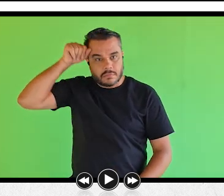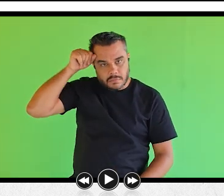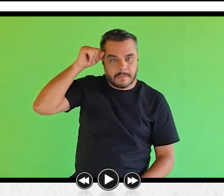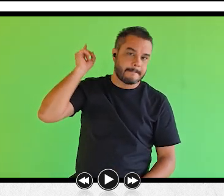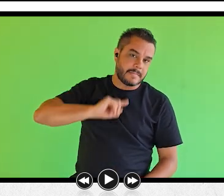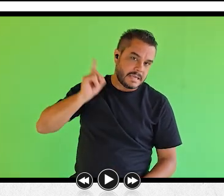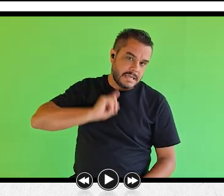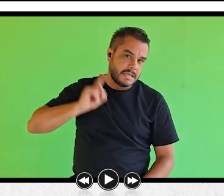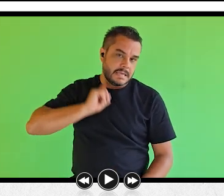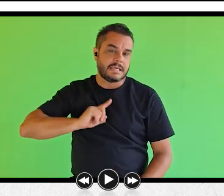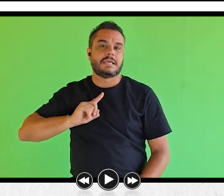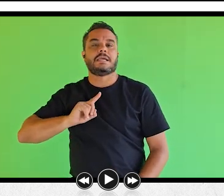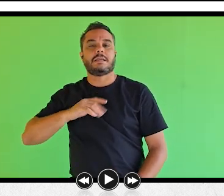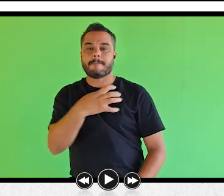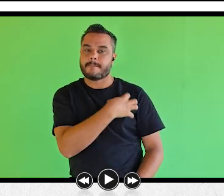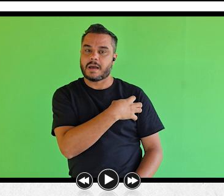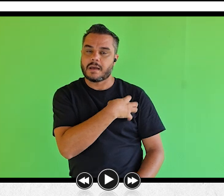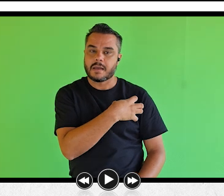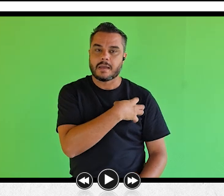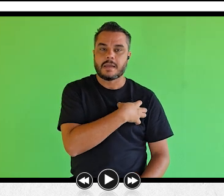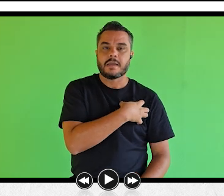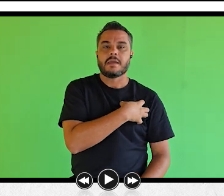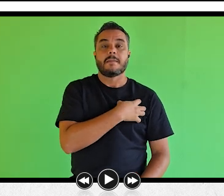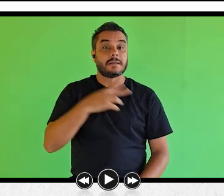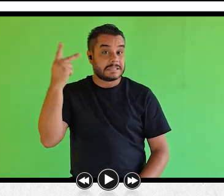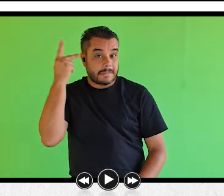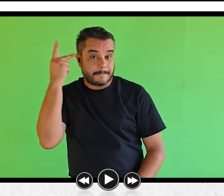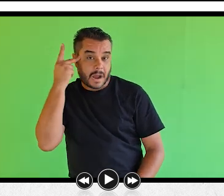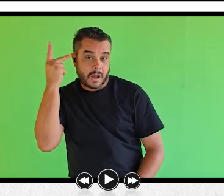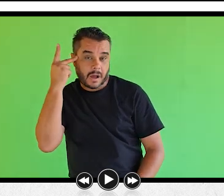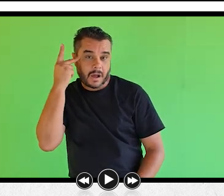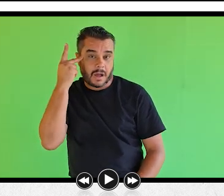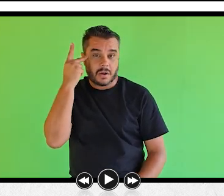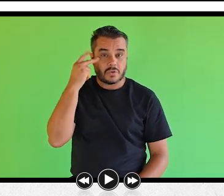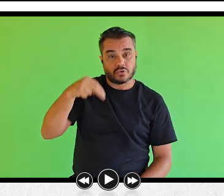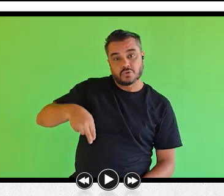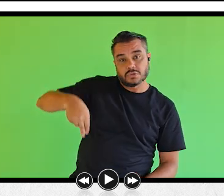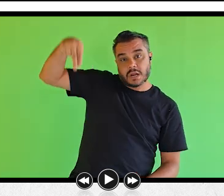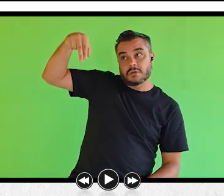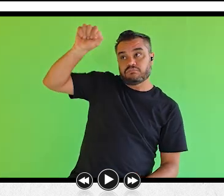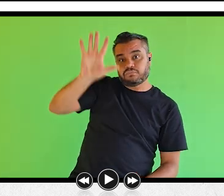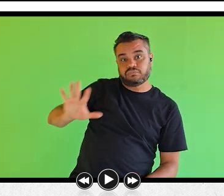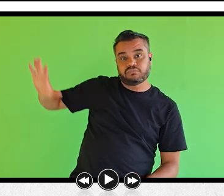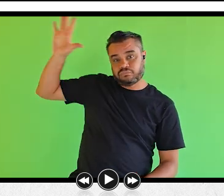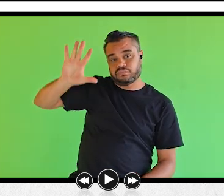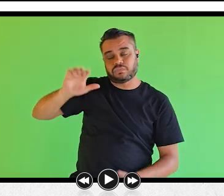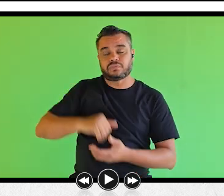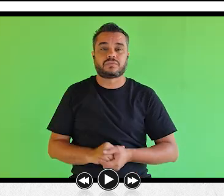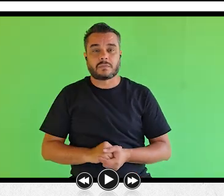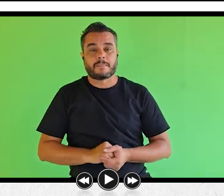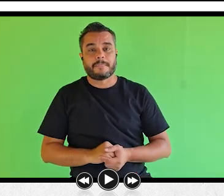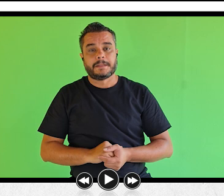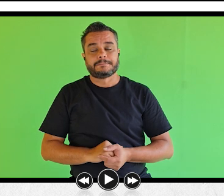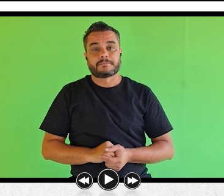né? Natal, Rio Grande do Norte, enfim. Então, a contratação, né, já é uma coisa que já vem acontecendo em muitos municípios brasileiros. Então,